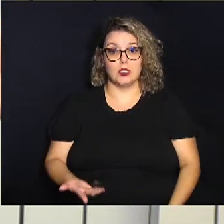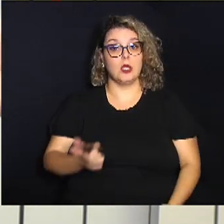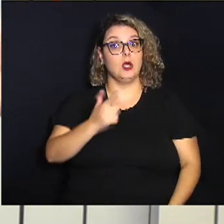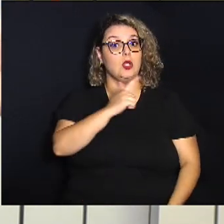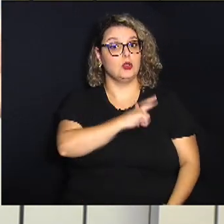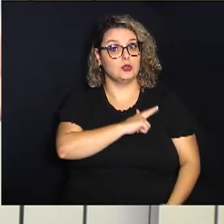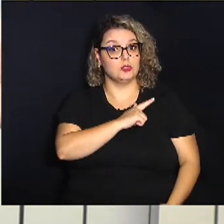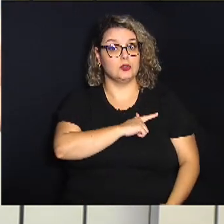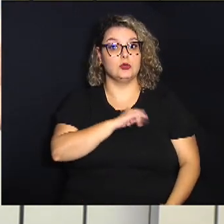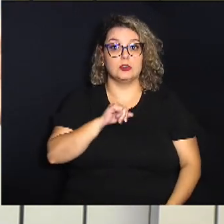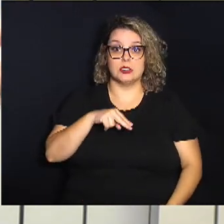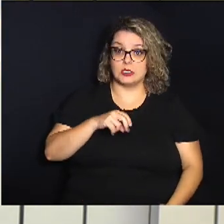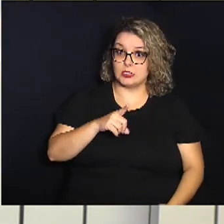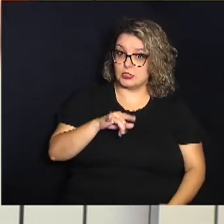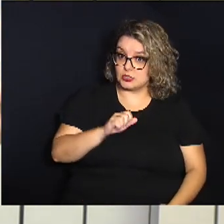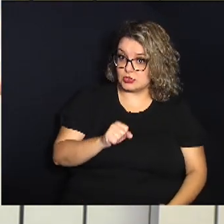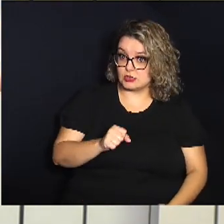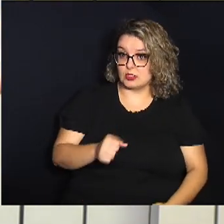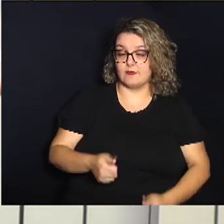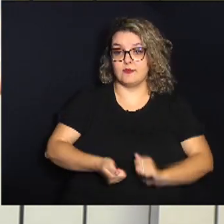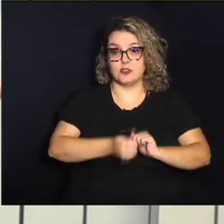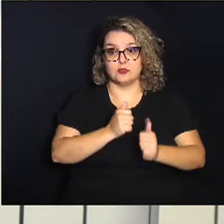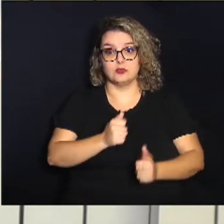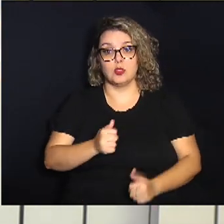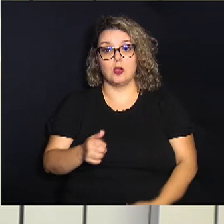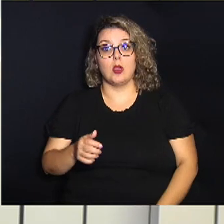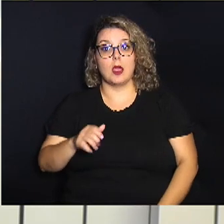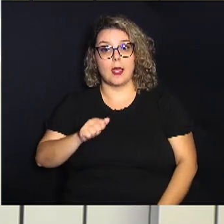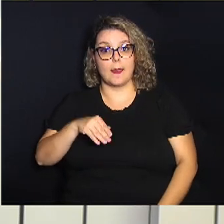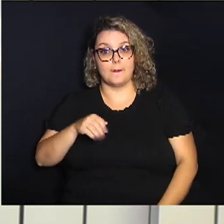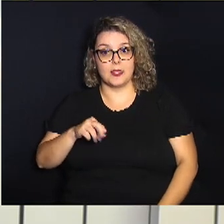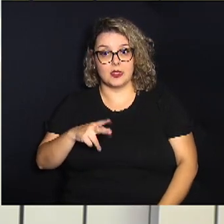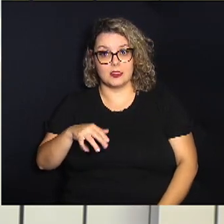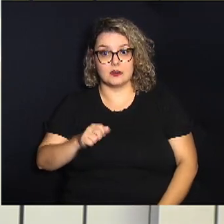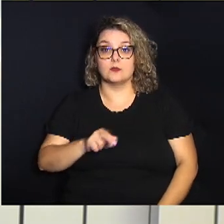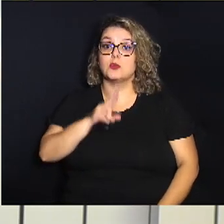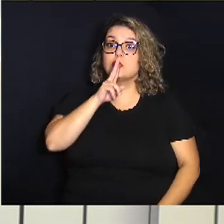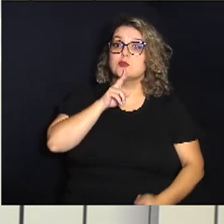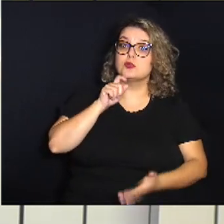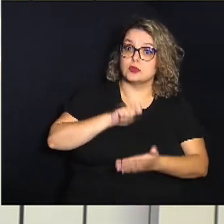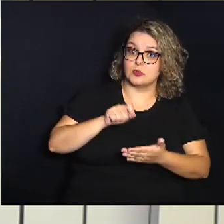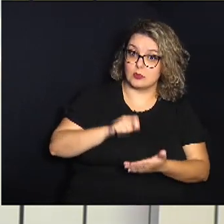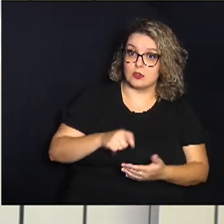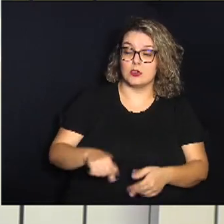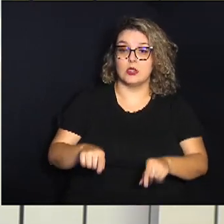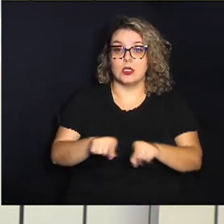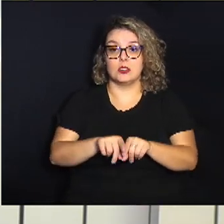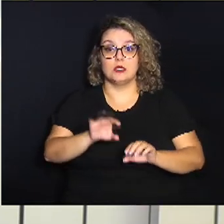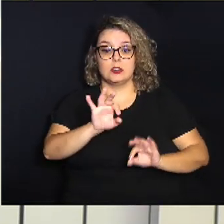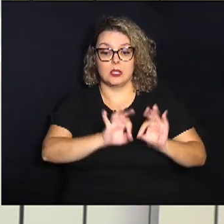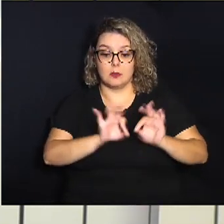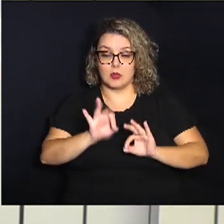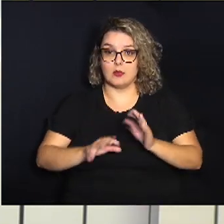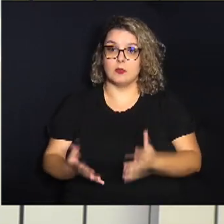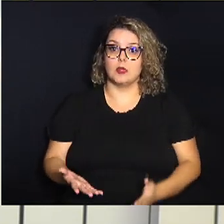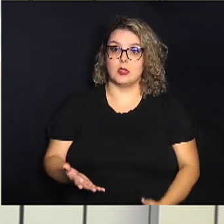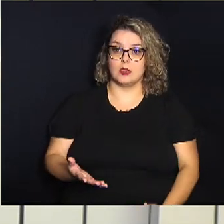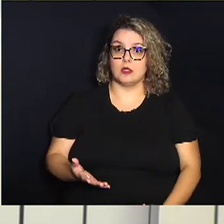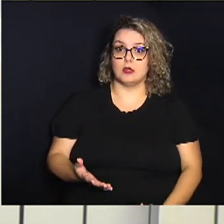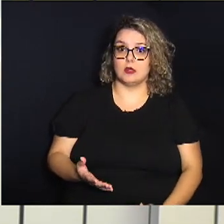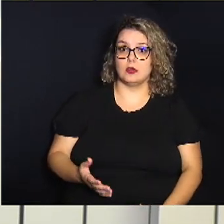Indians Futebol Americano, autoria do vereador Nelson Ossri. E ao projeto Star